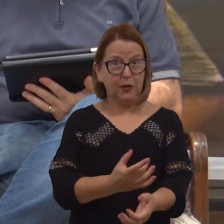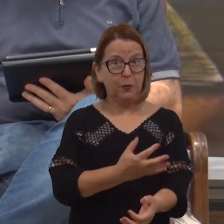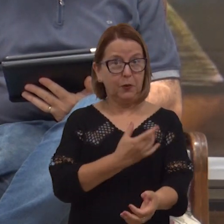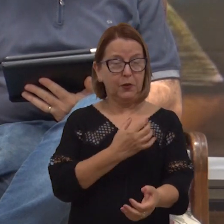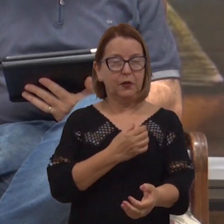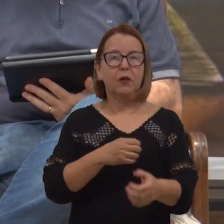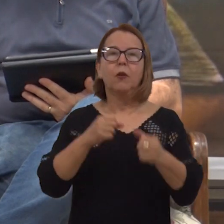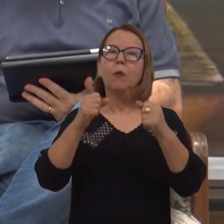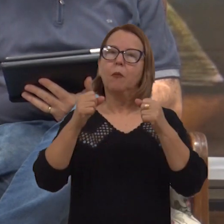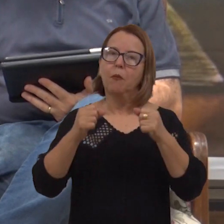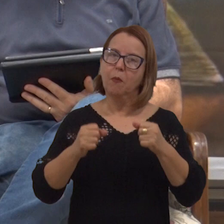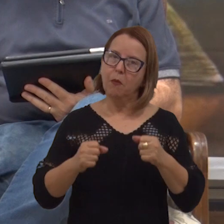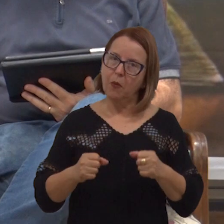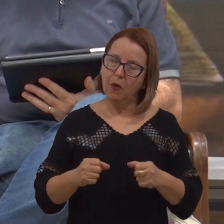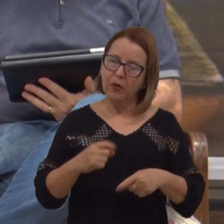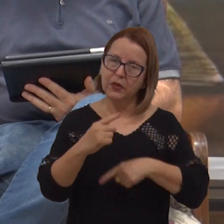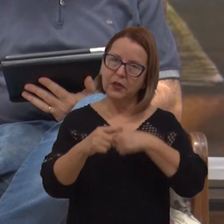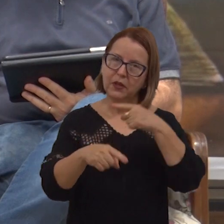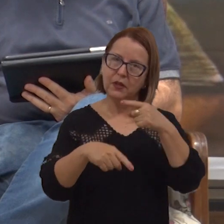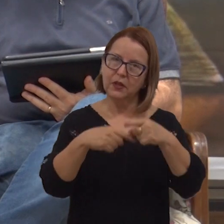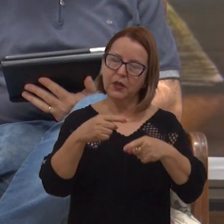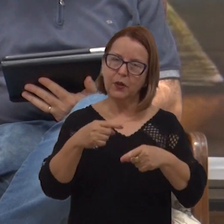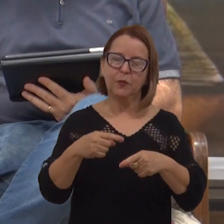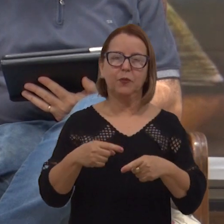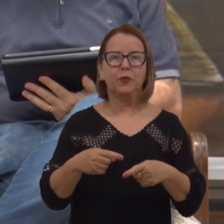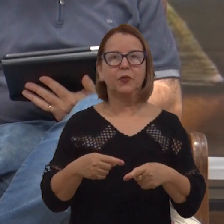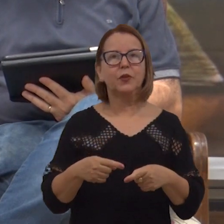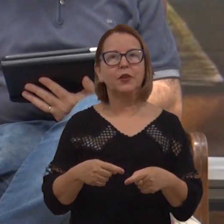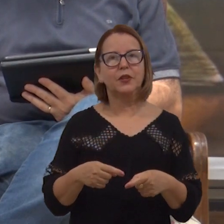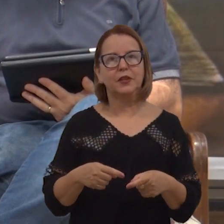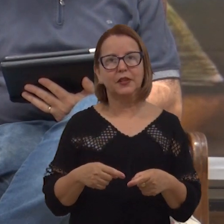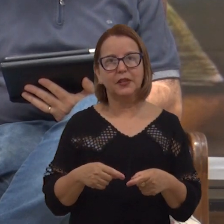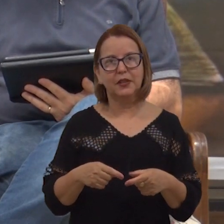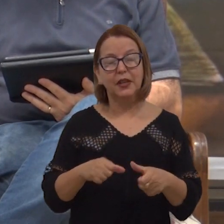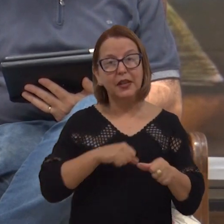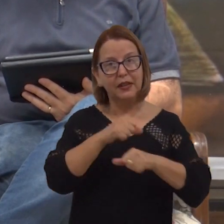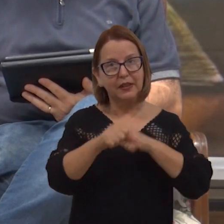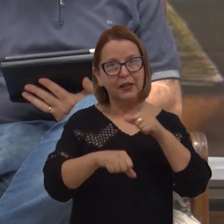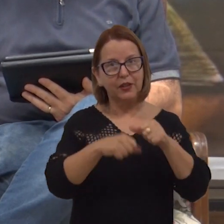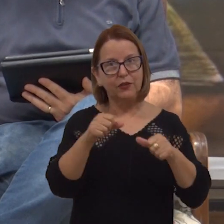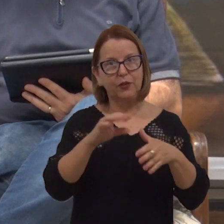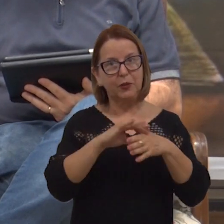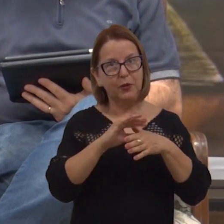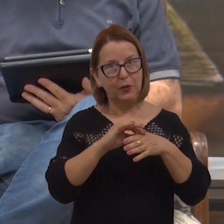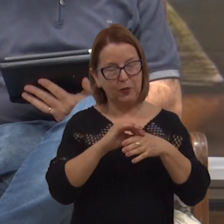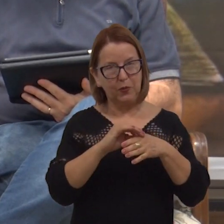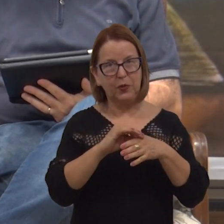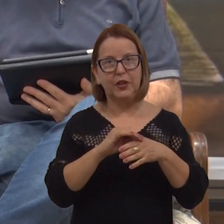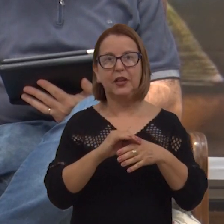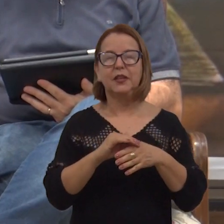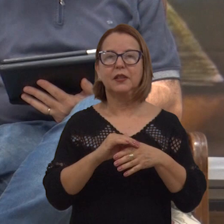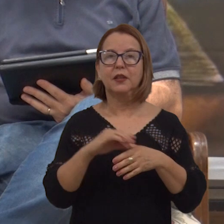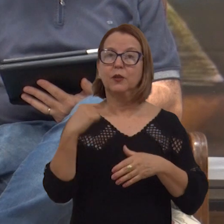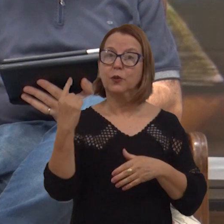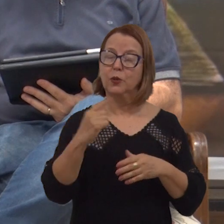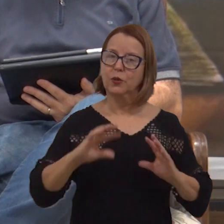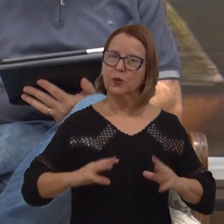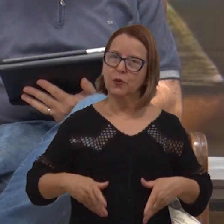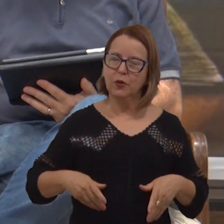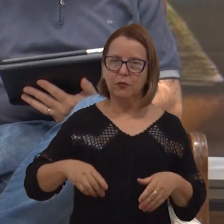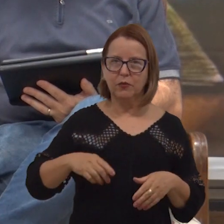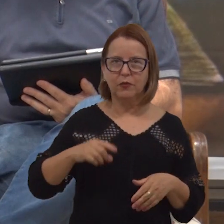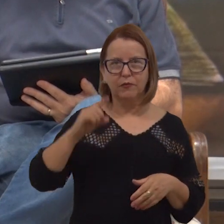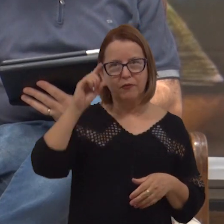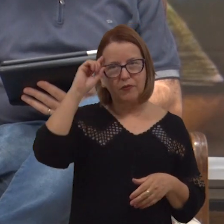emocional invisível, ela pode causar uma série de doenças que que vai somatizando no nosso corpo,